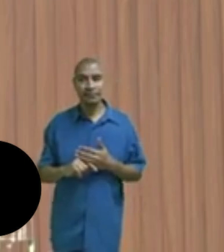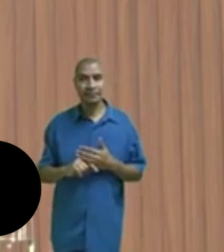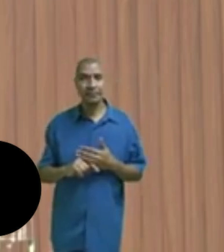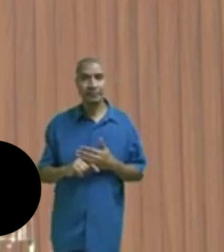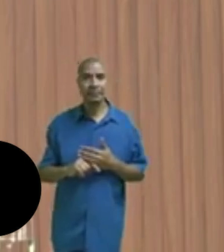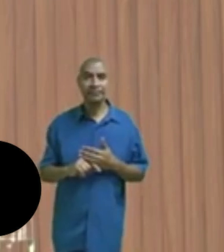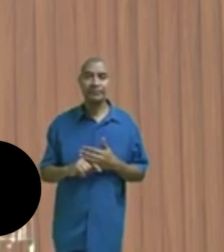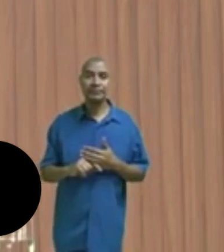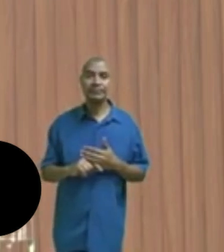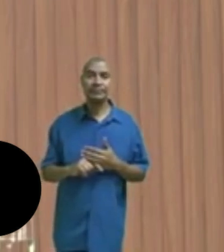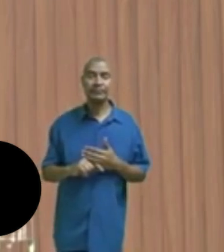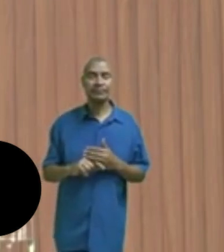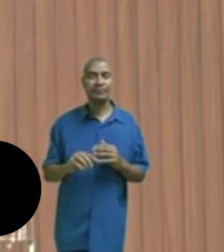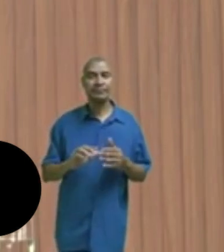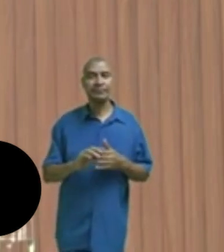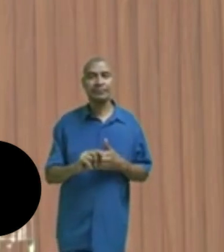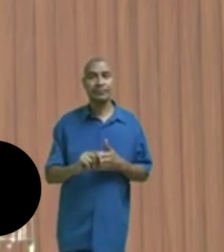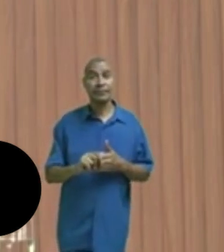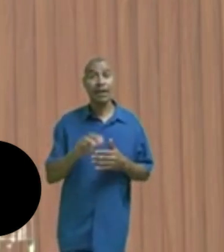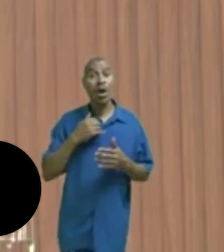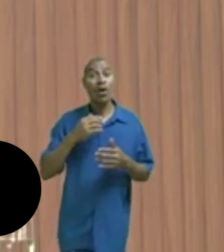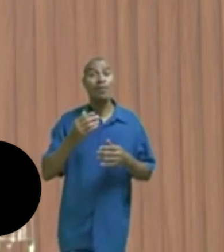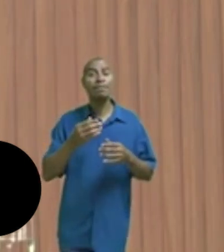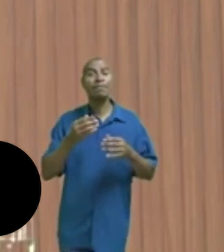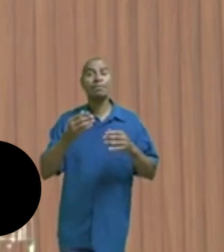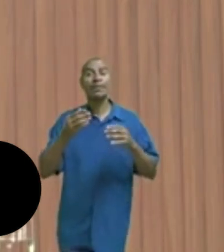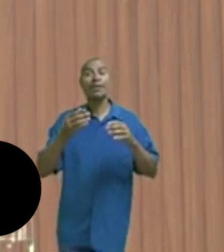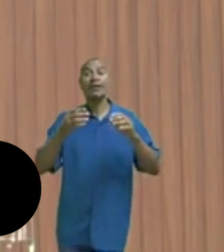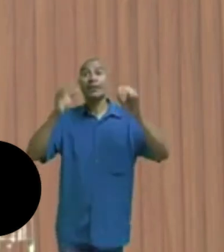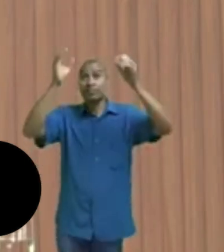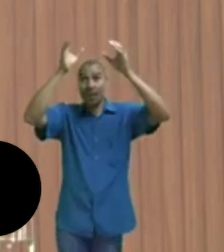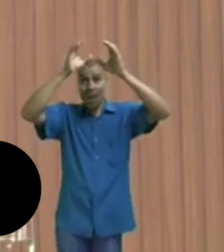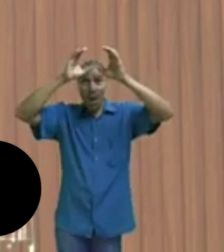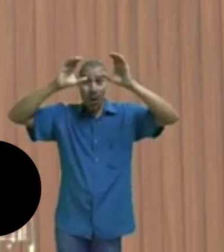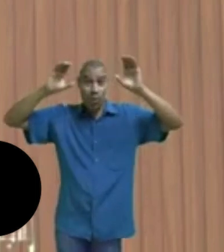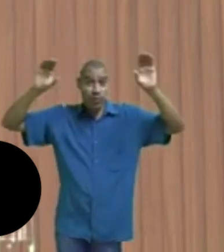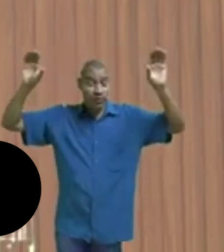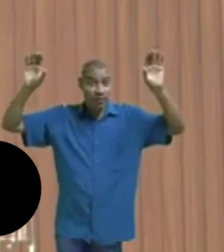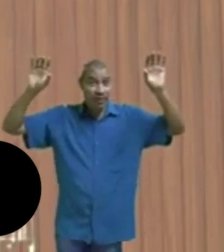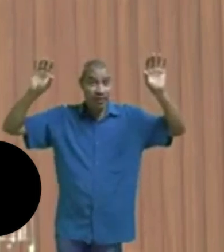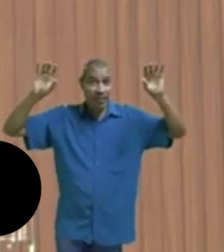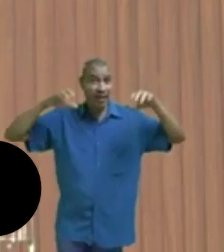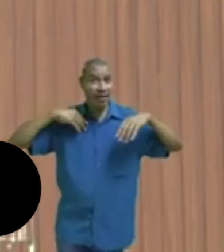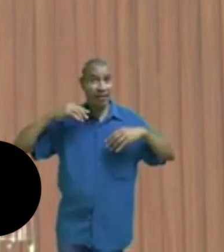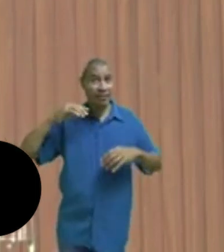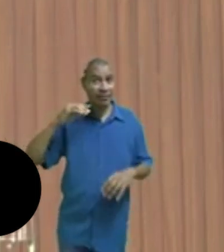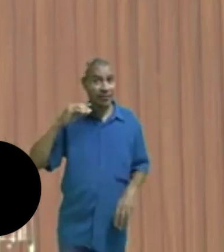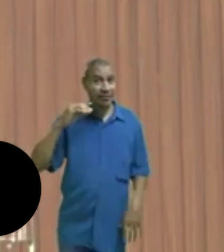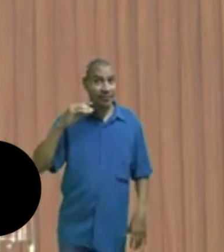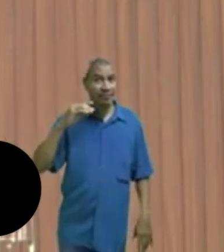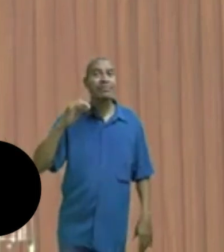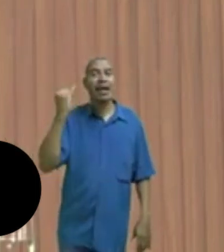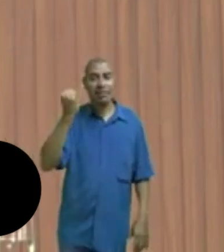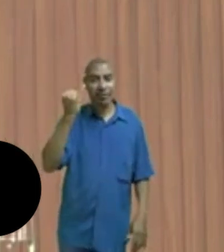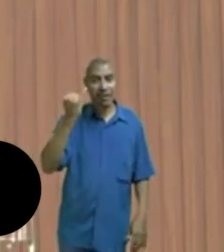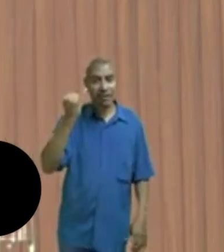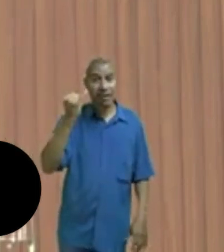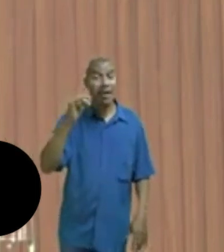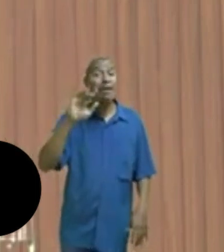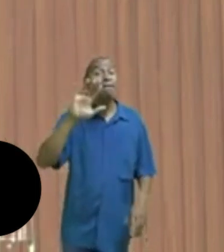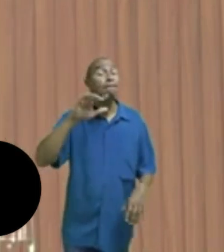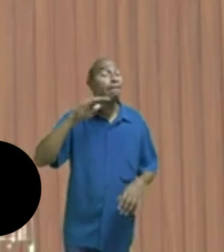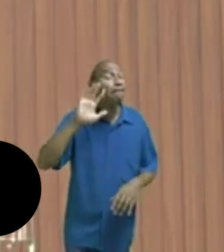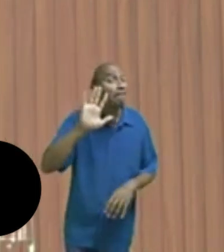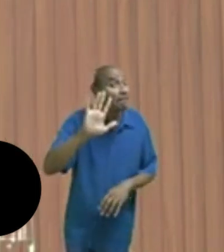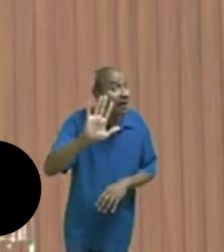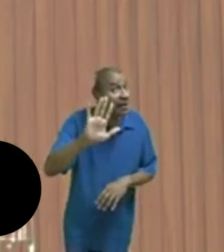Nem a vida eterna, irmãos, nem o céu é mais importante do que o Senhor Jesus. Porque a vida eterna é